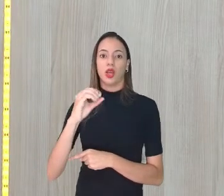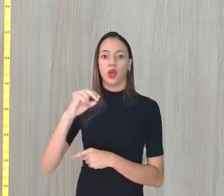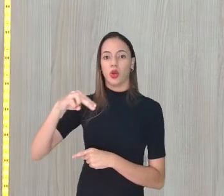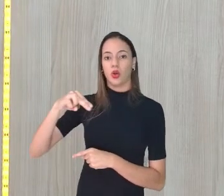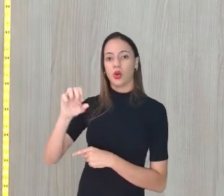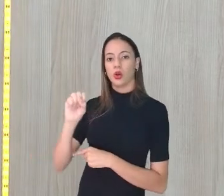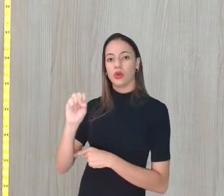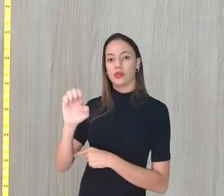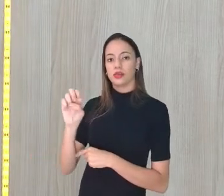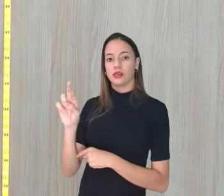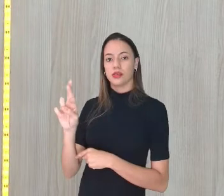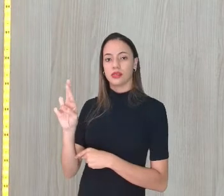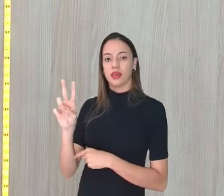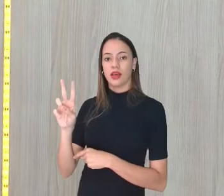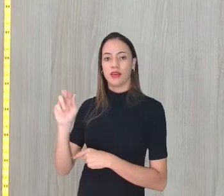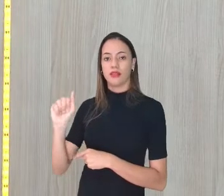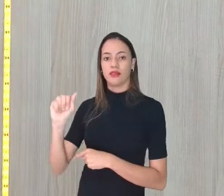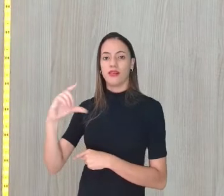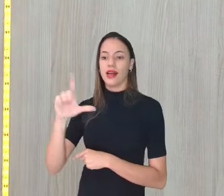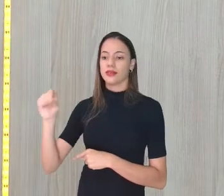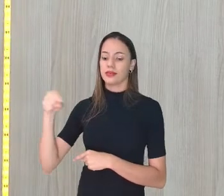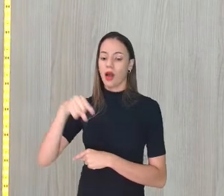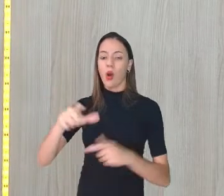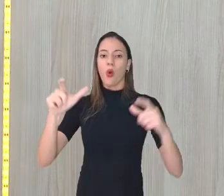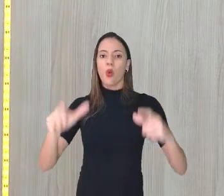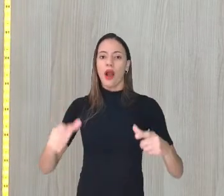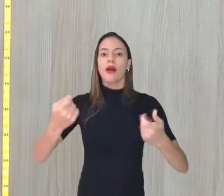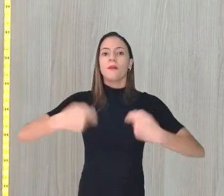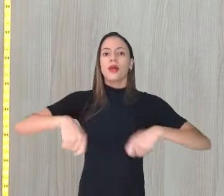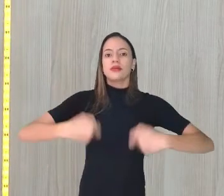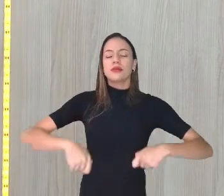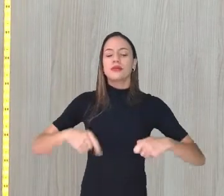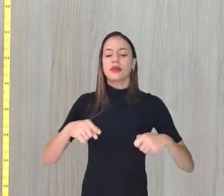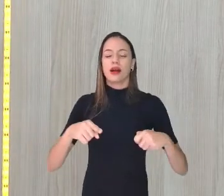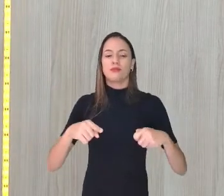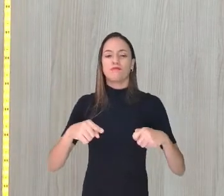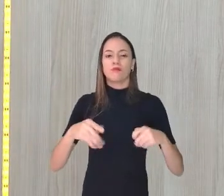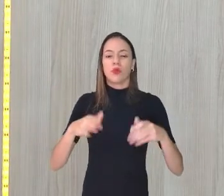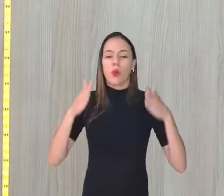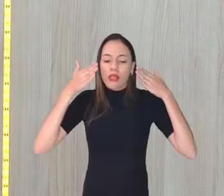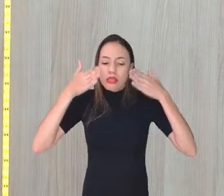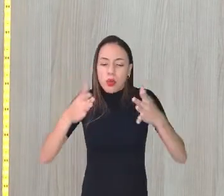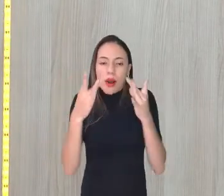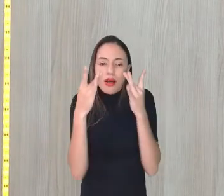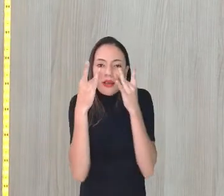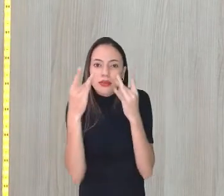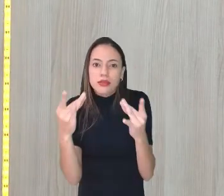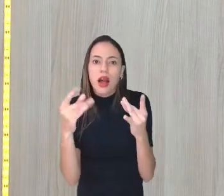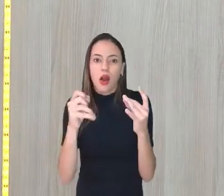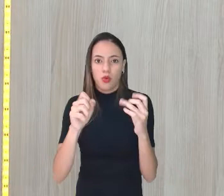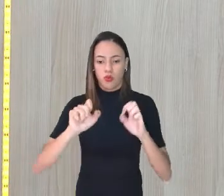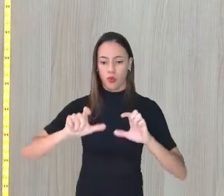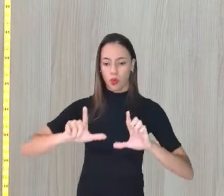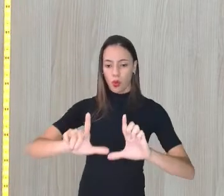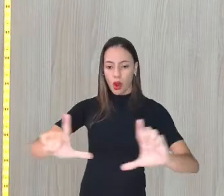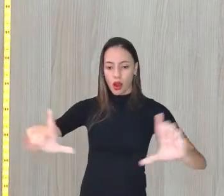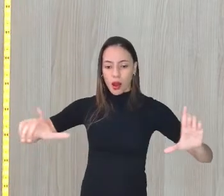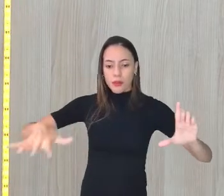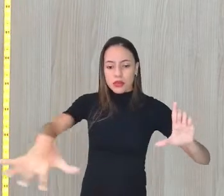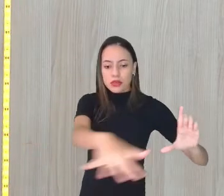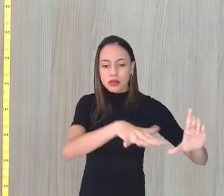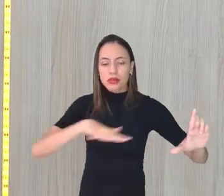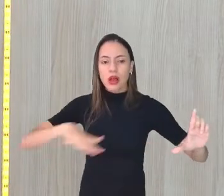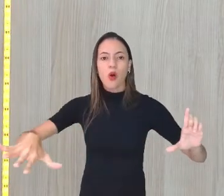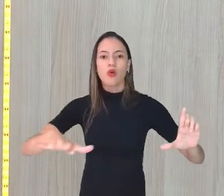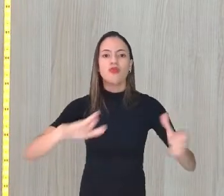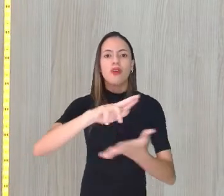de um olhar mais cuidadoso, um ambiente, uma paisagem que tem mais aspectos